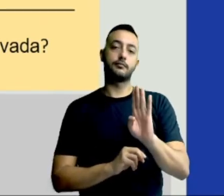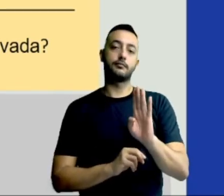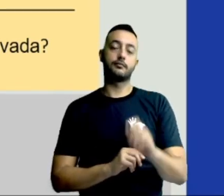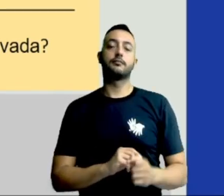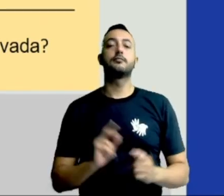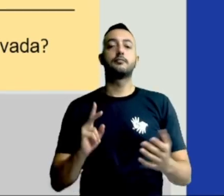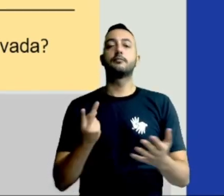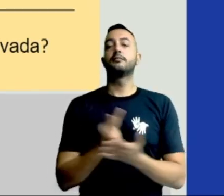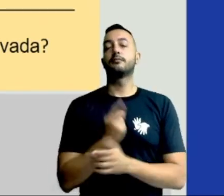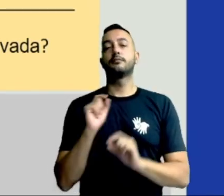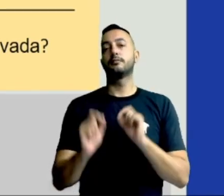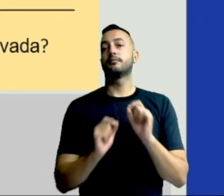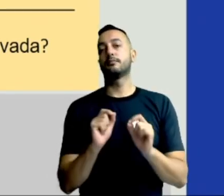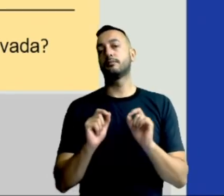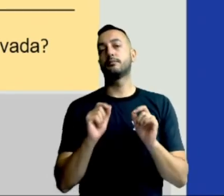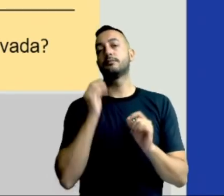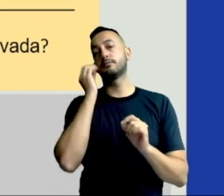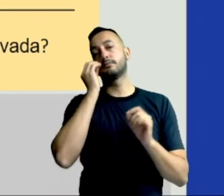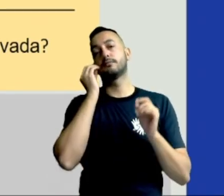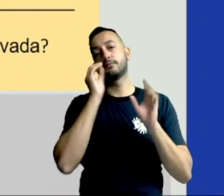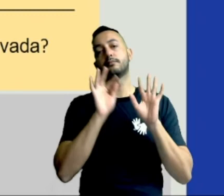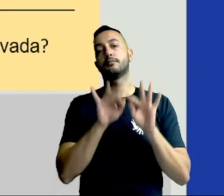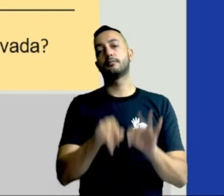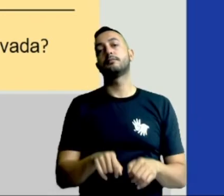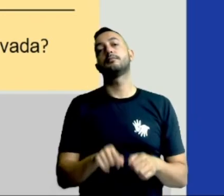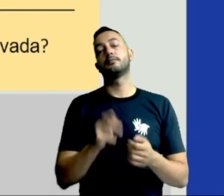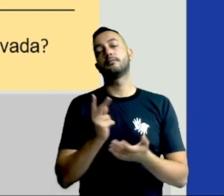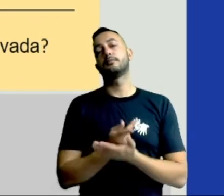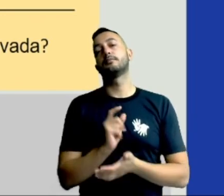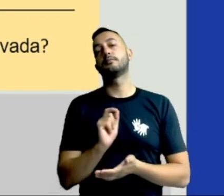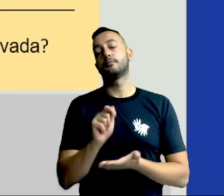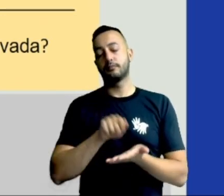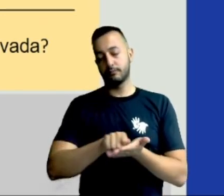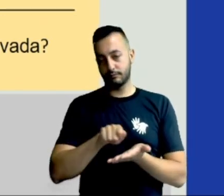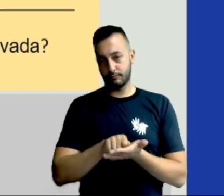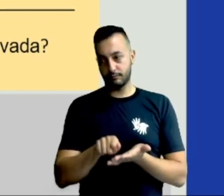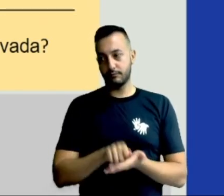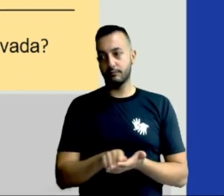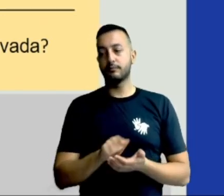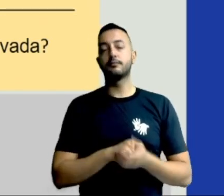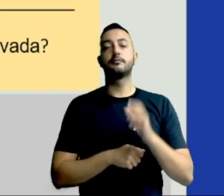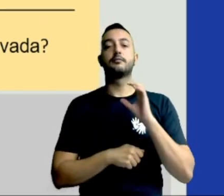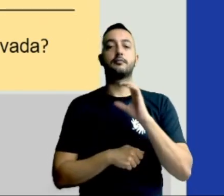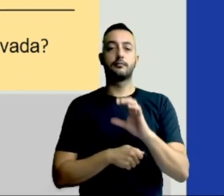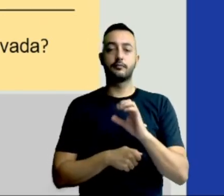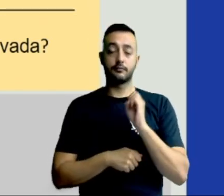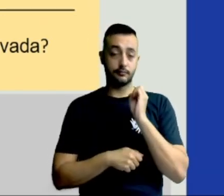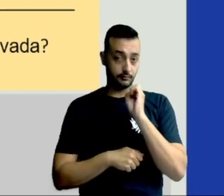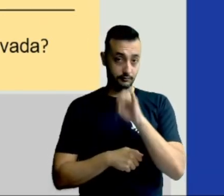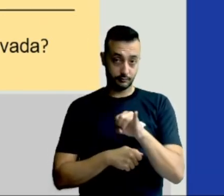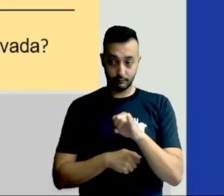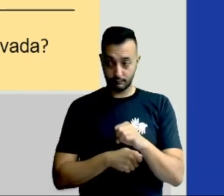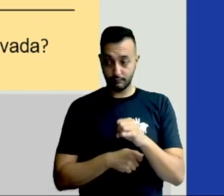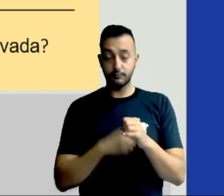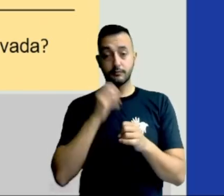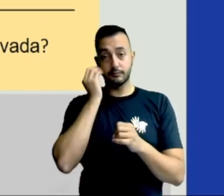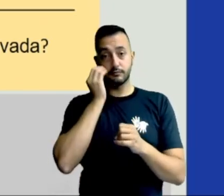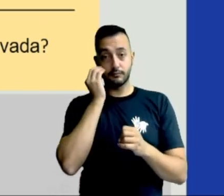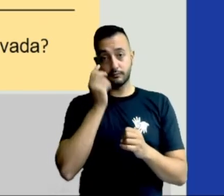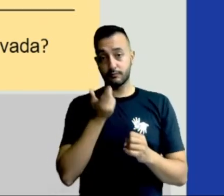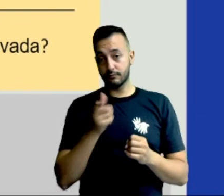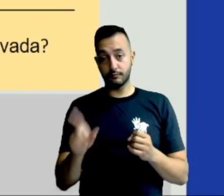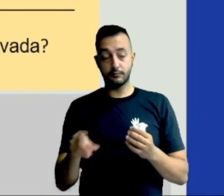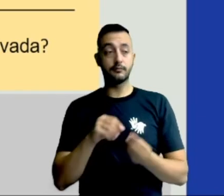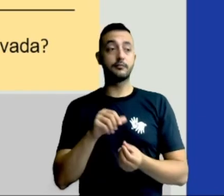que aconteceu no final da experiência? Escreve aí, tá? C. Se fizer uma outra